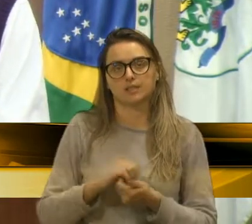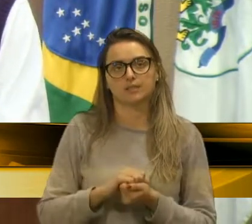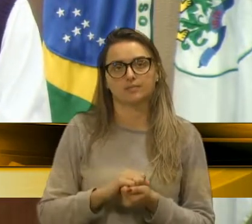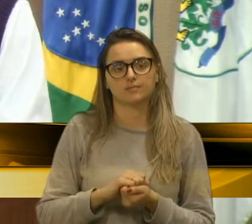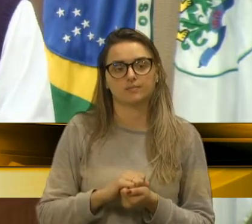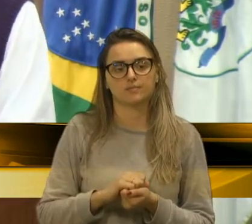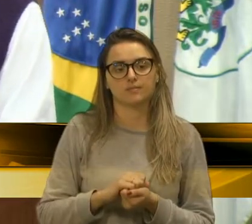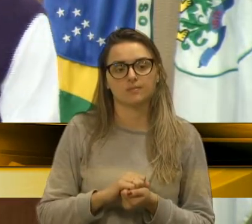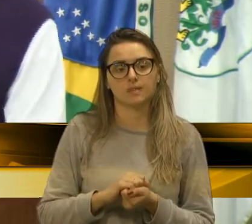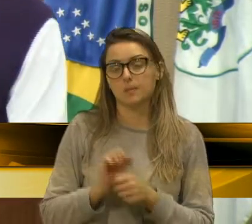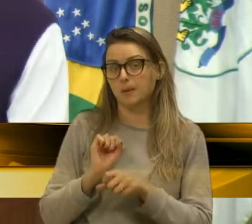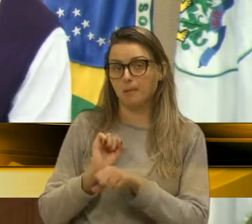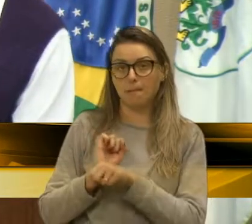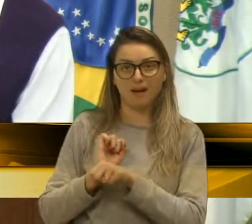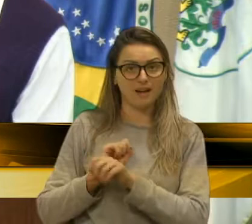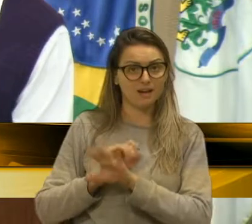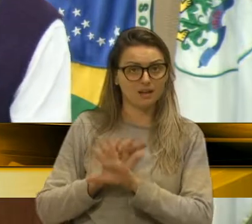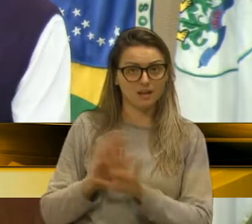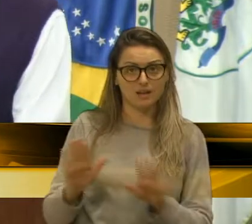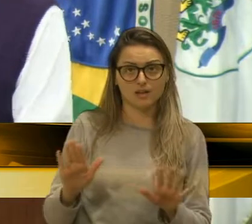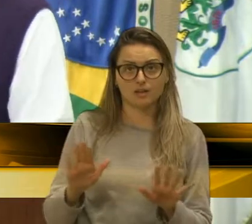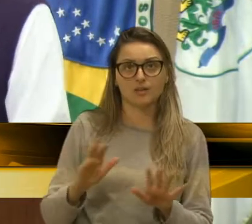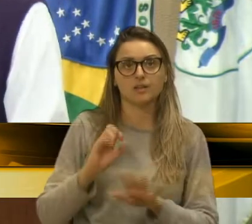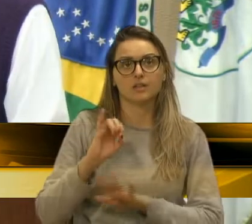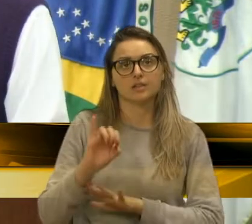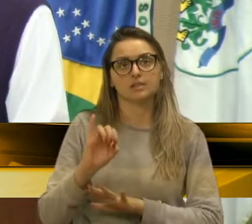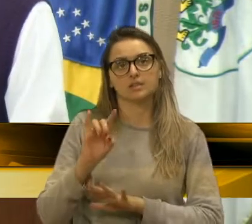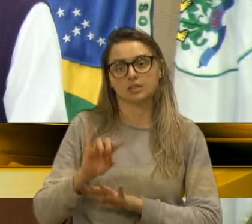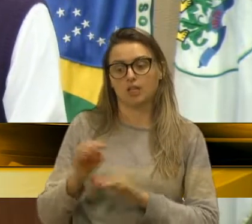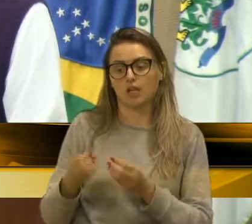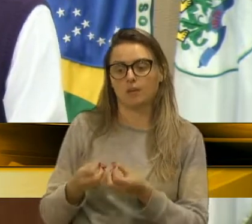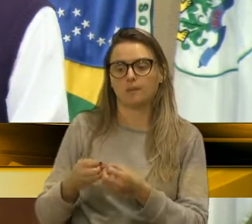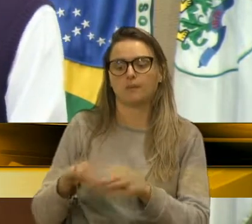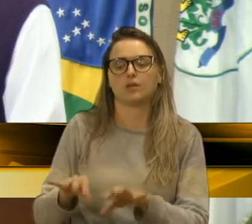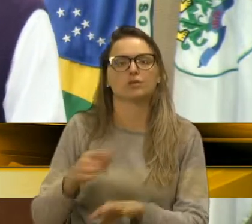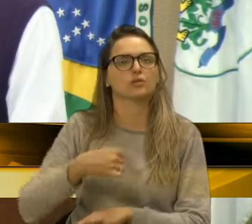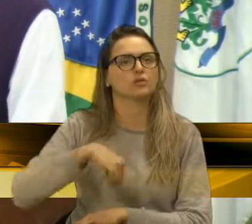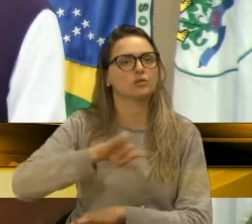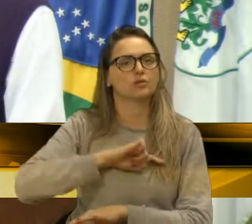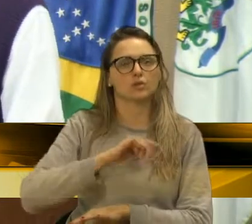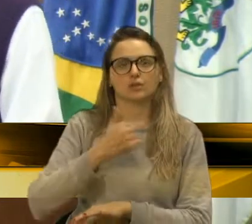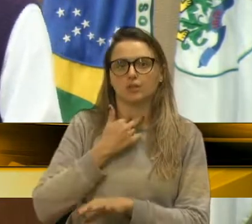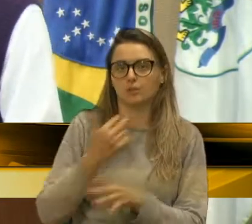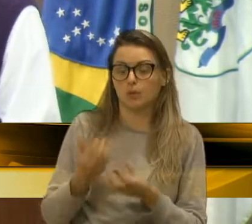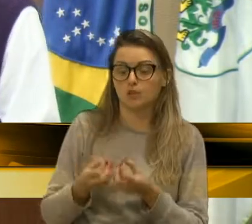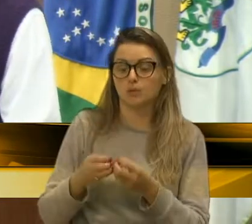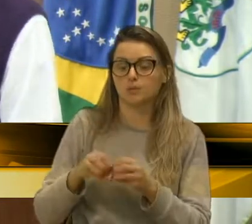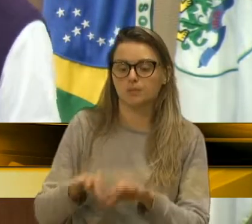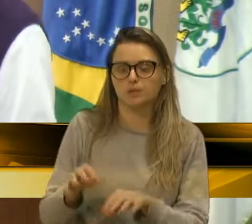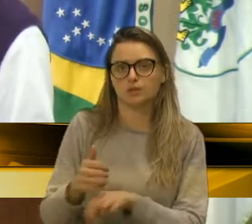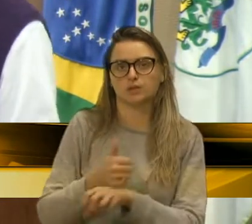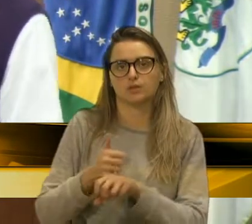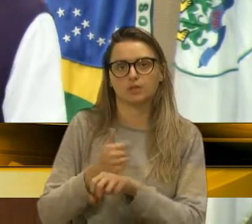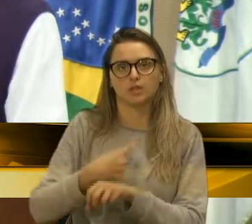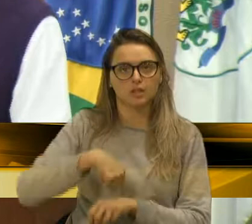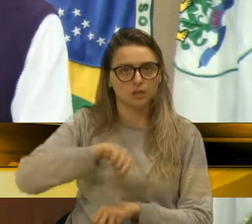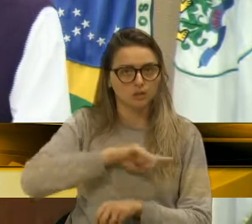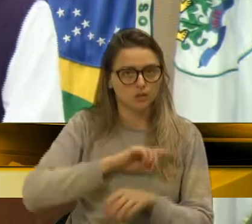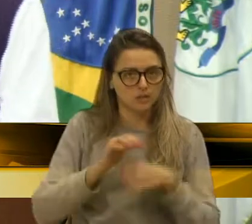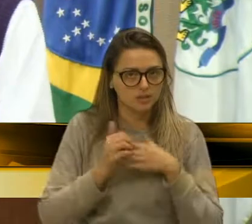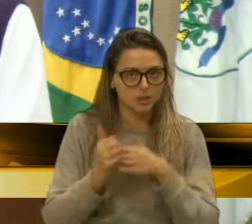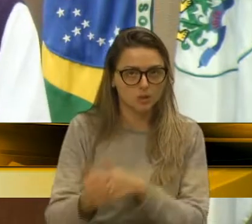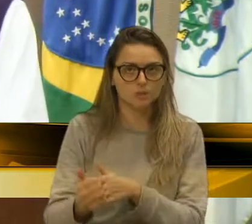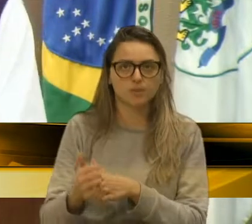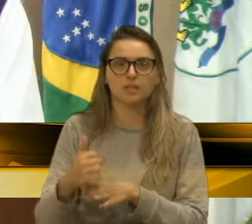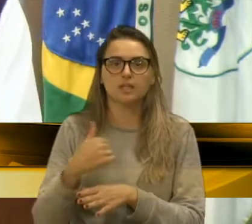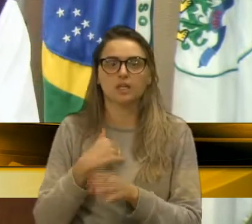para barrar isso, se é que venha prejudicar, que nós não podemos é prejudicar, então a gente vai ficar acompanhando, estamos acompanhando, eu e a